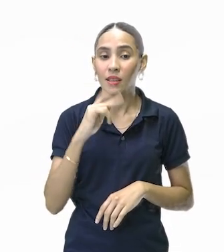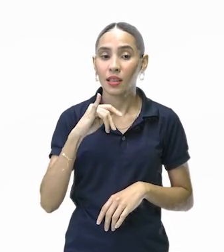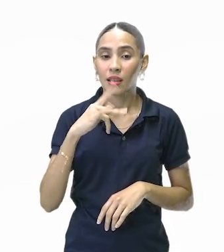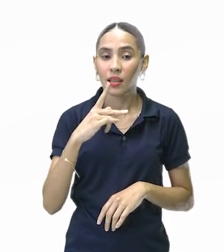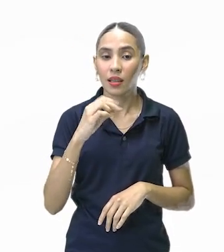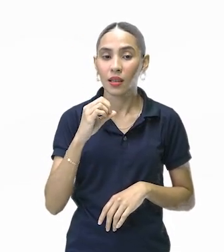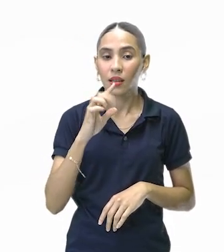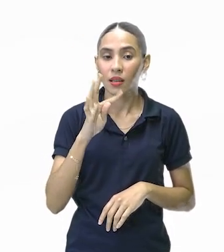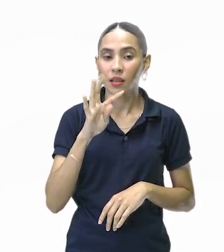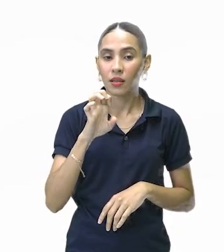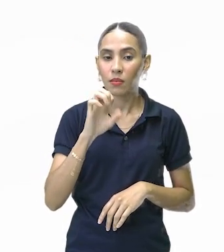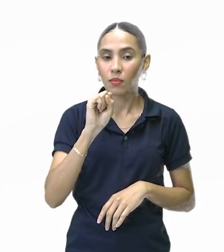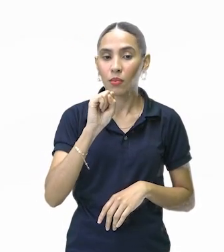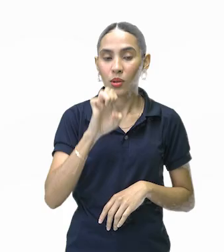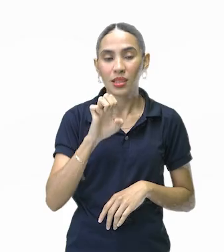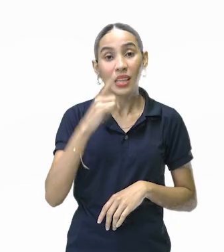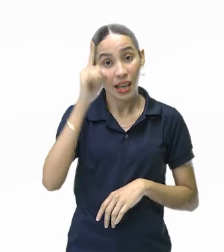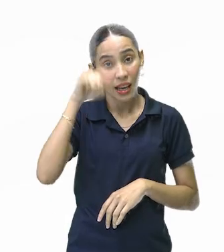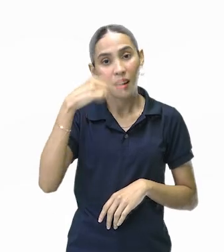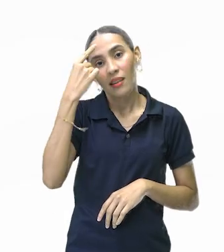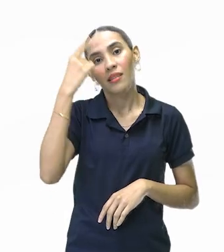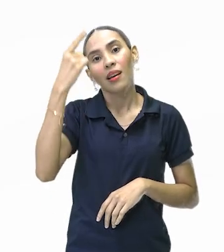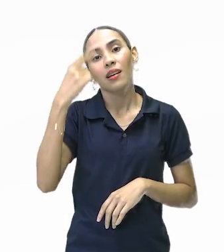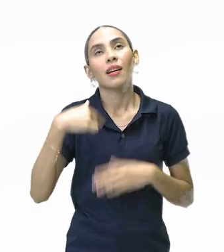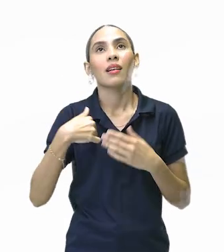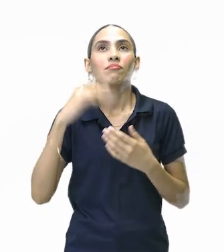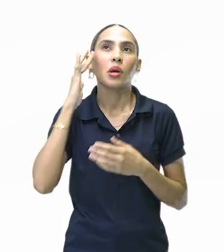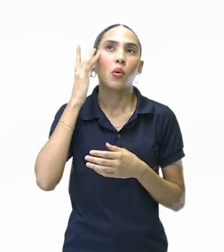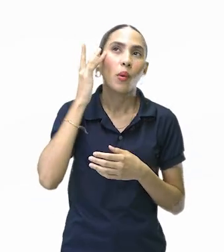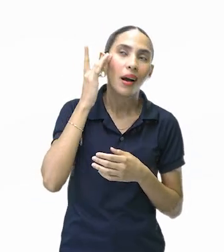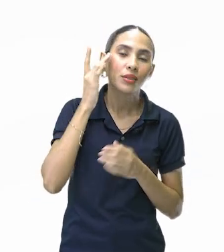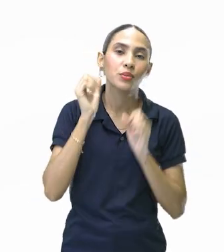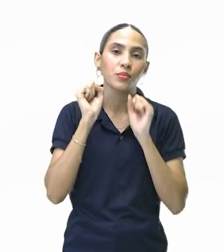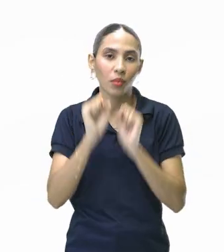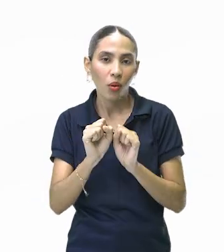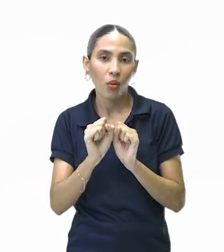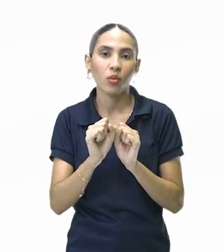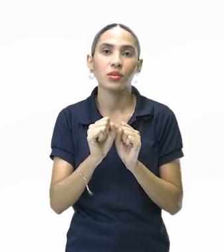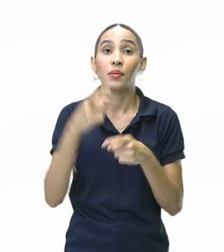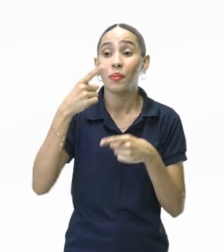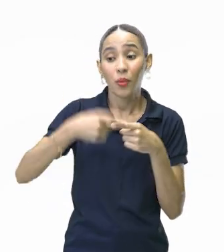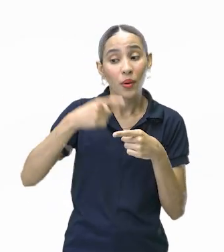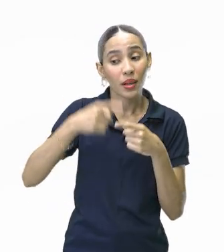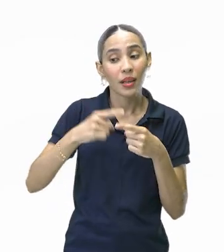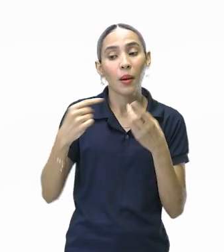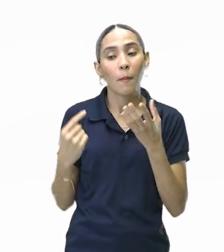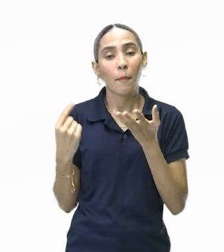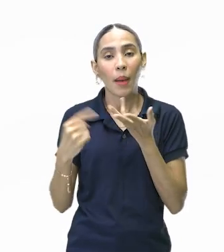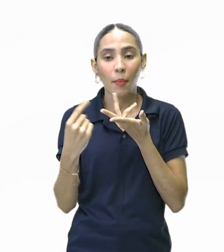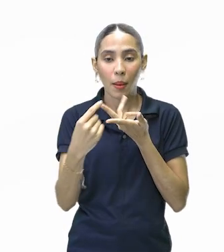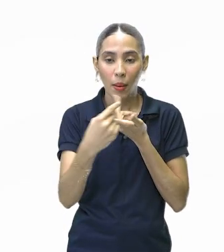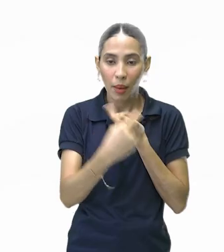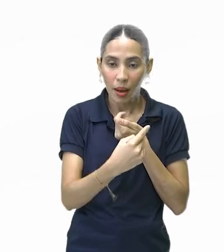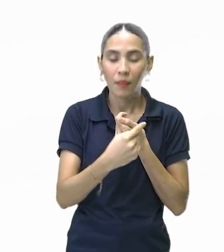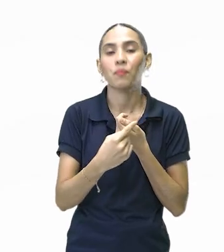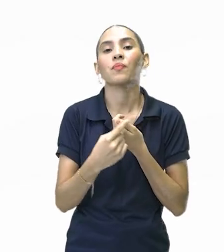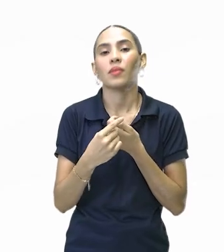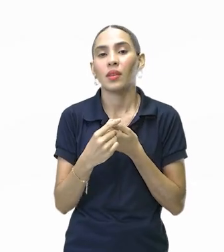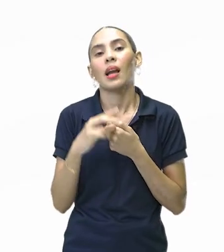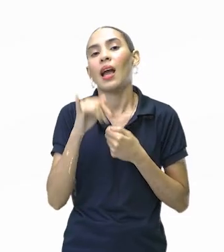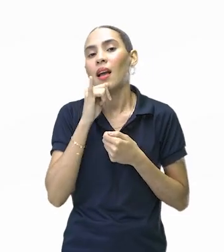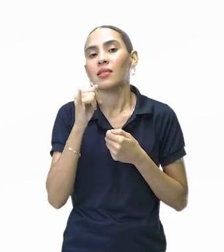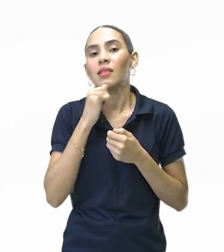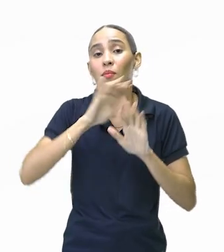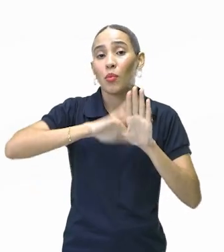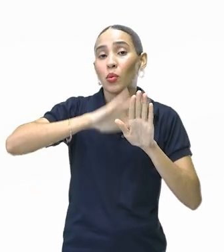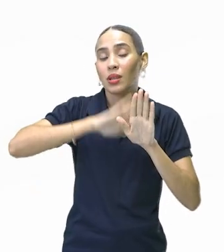aquela ideia, né, que te vem ali naquele momento. Ah, eu acho que pode ser por conta disso, né, uma causa, algo que está ali